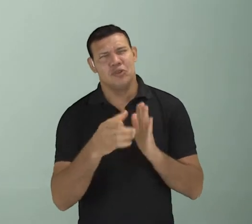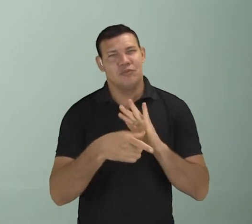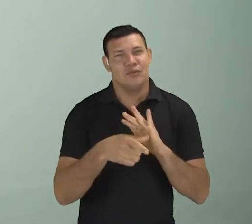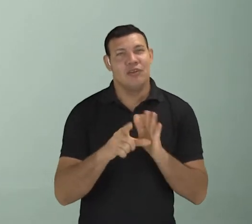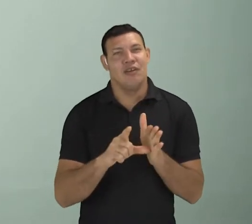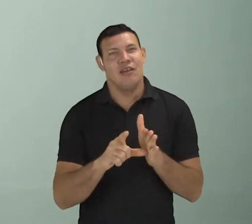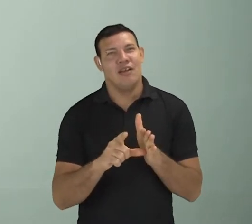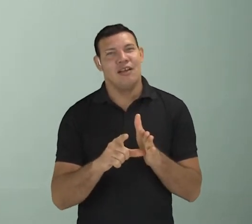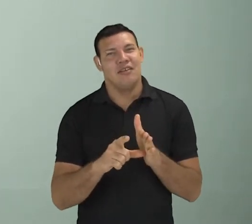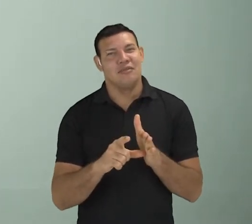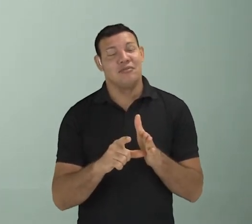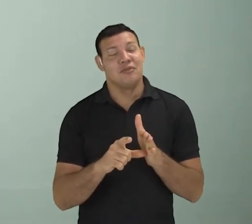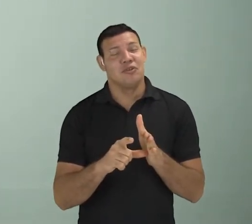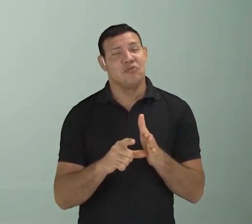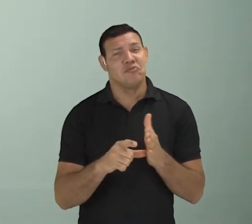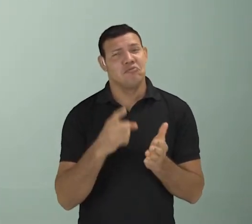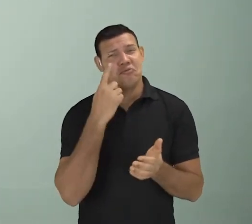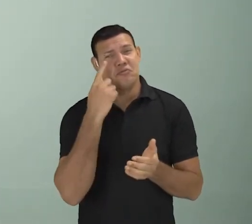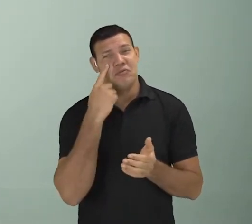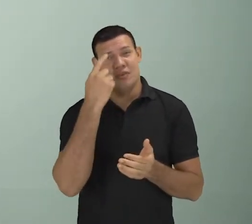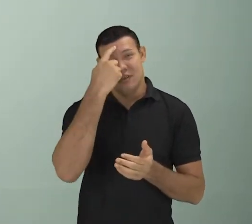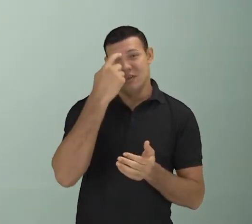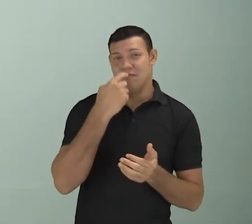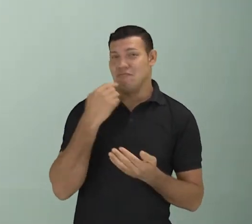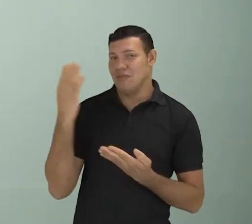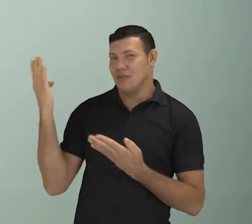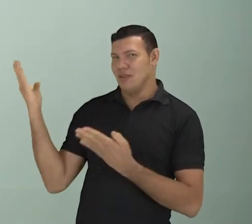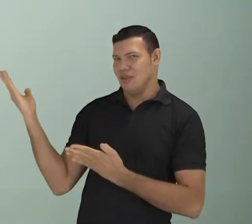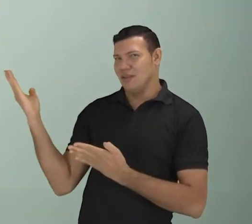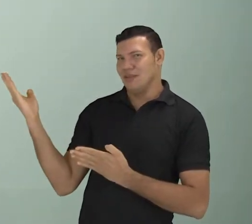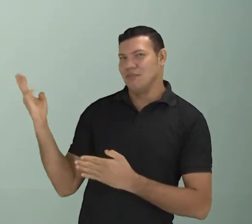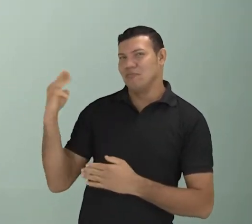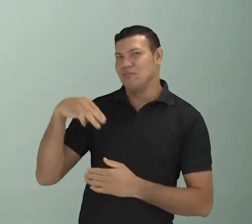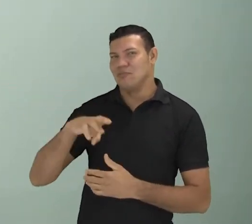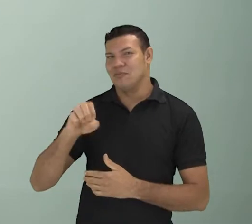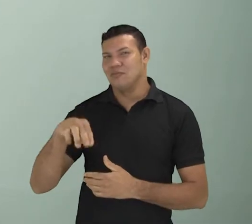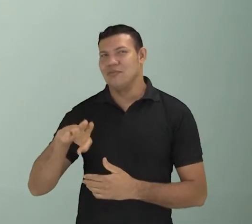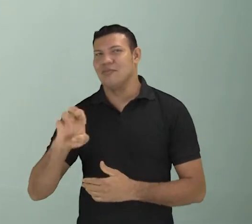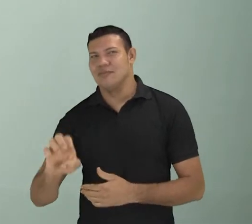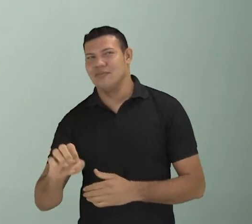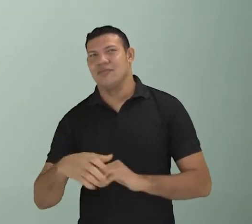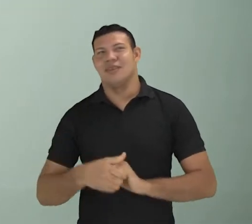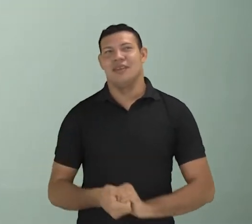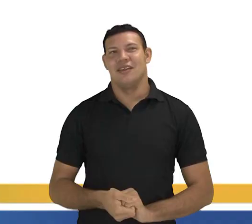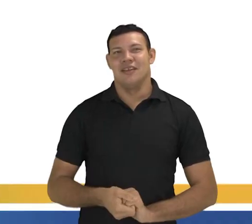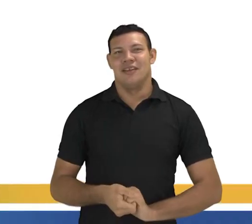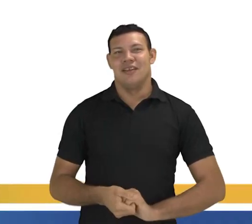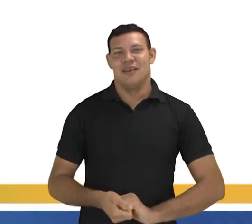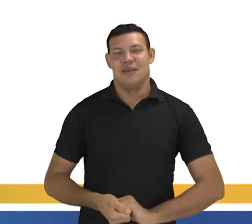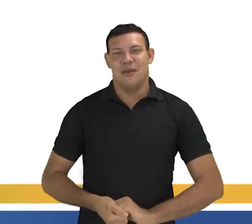meme, só para a gente poder introduzir um pouco como é utilizado esse tempo verbal, ok? So let's go, follow me.